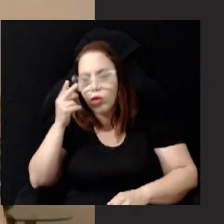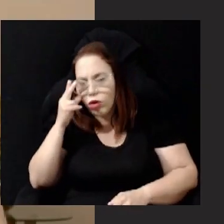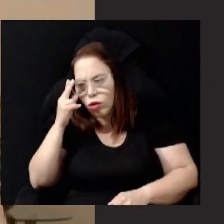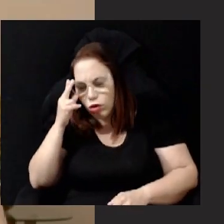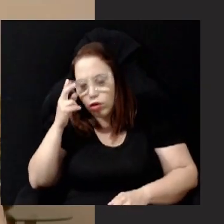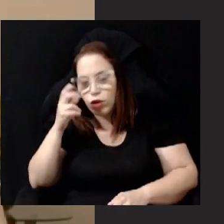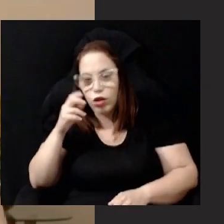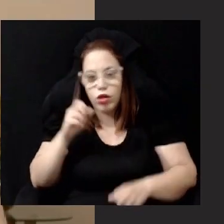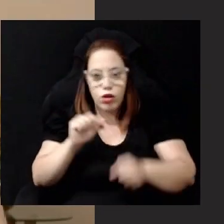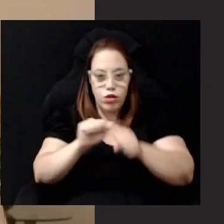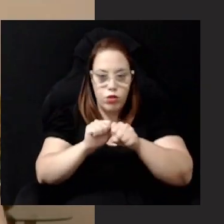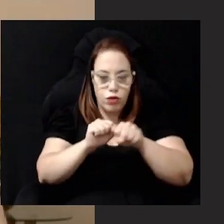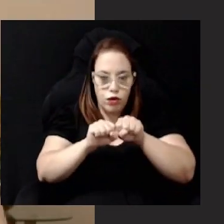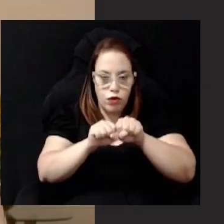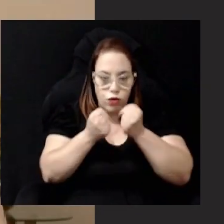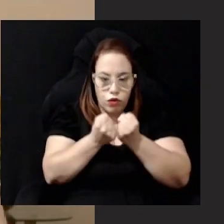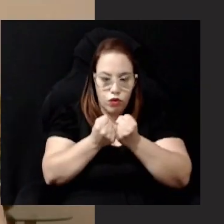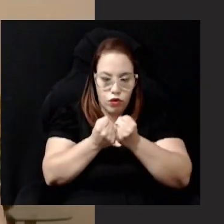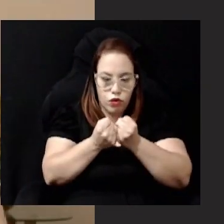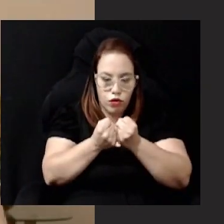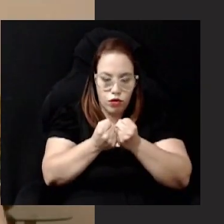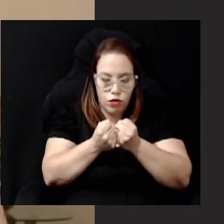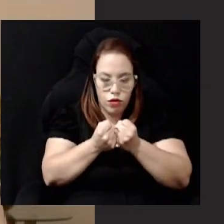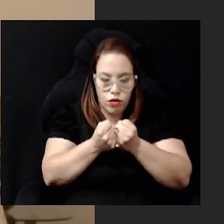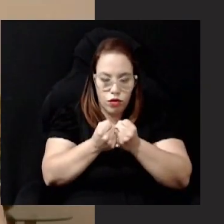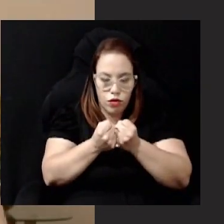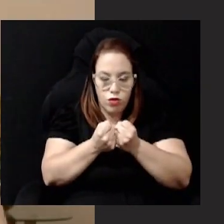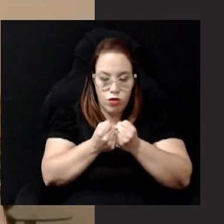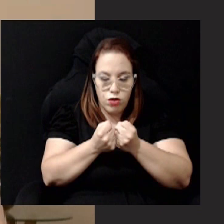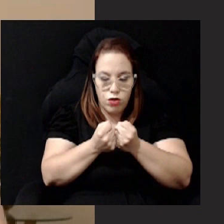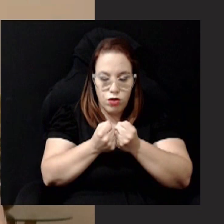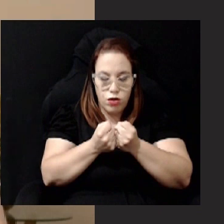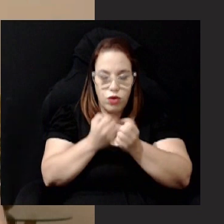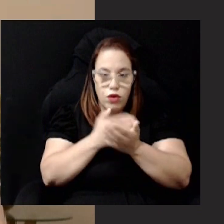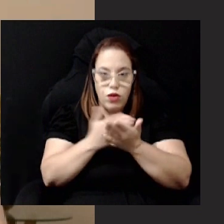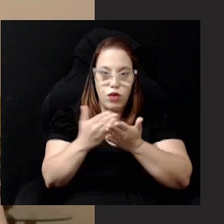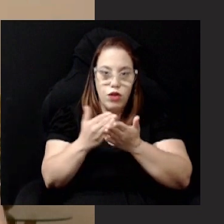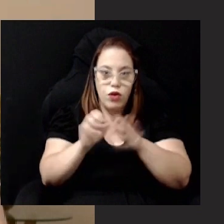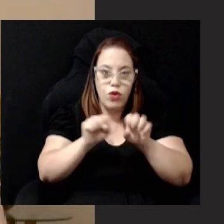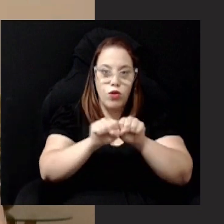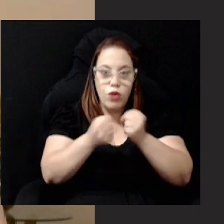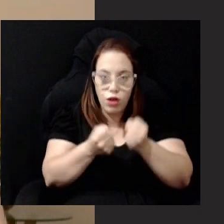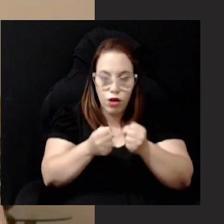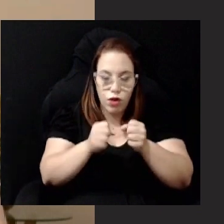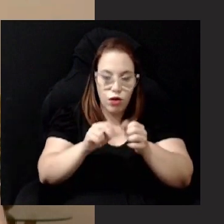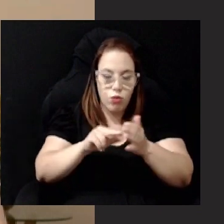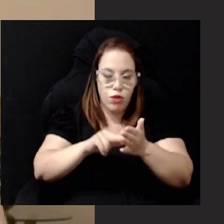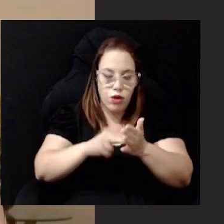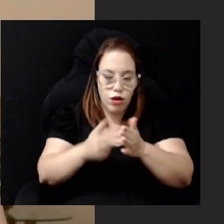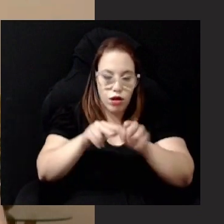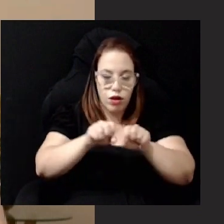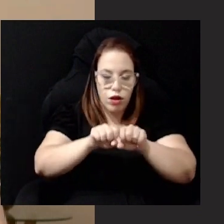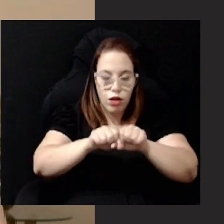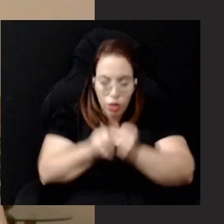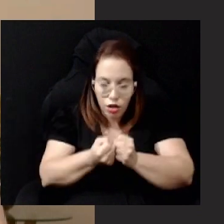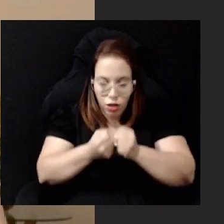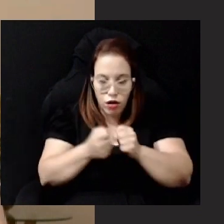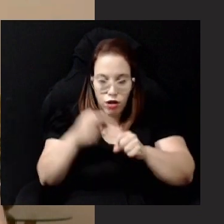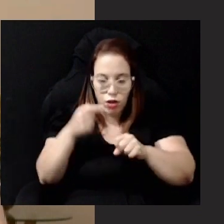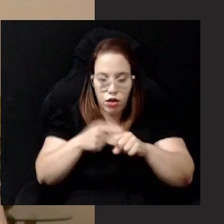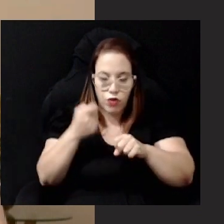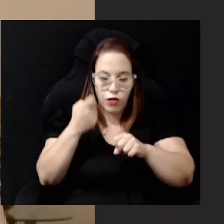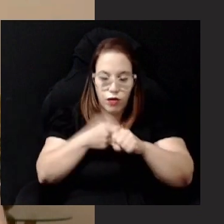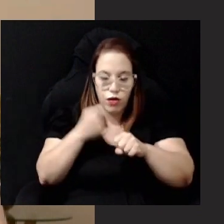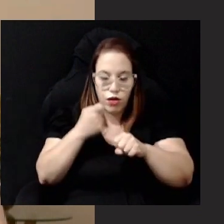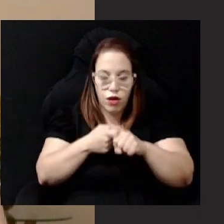gente ver fratura, então muitas vezes o diagnóstico ele vai vir a partir de uma fratura, uma quebra que aconteça daquele